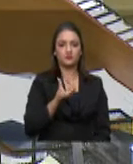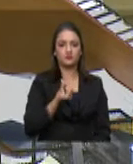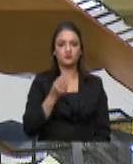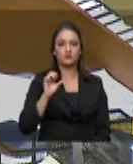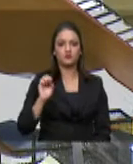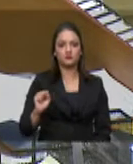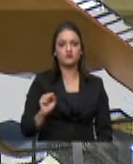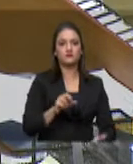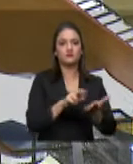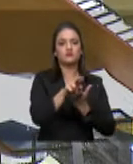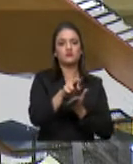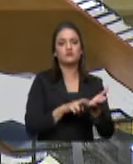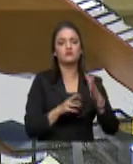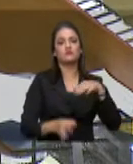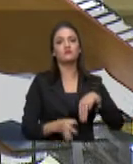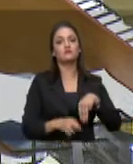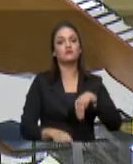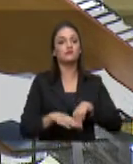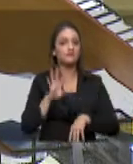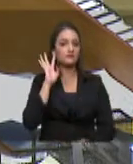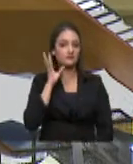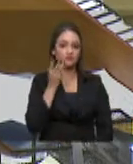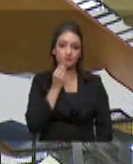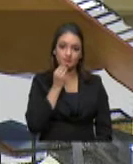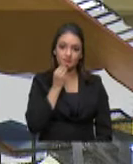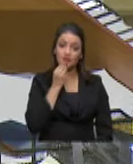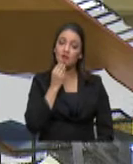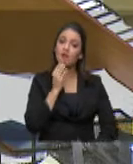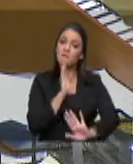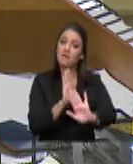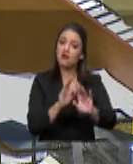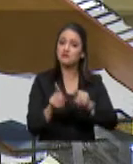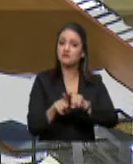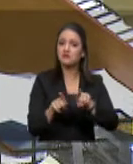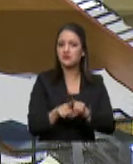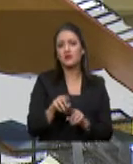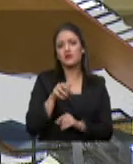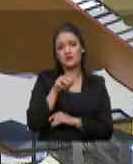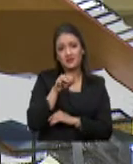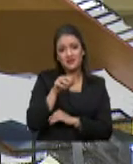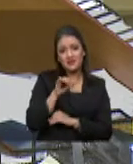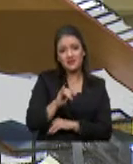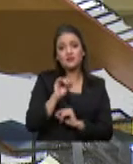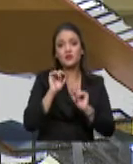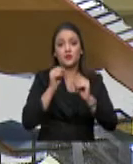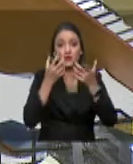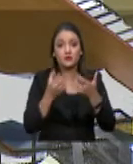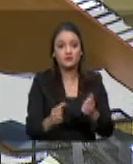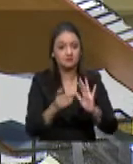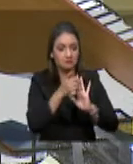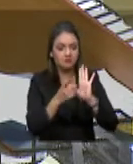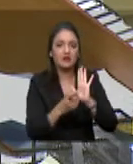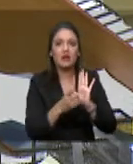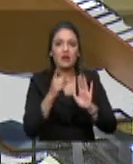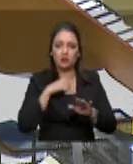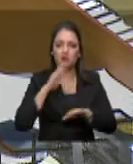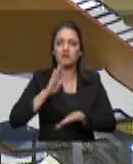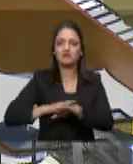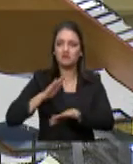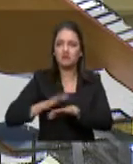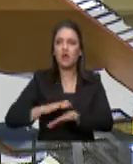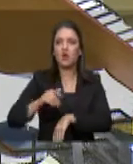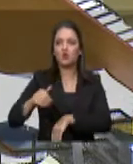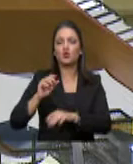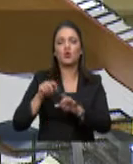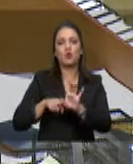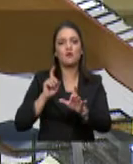468, relator ministro Dias Toffoli. Por outro lado, caso se considerasse no caso que o decreto tem suficiente autonomia para